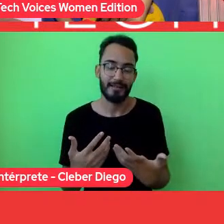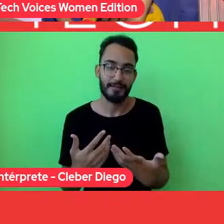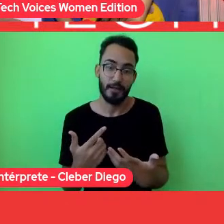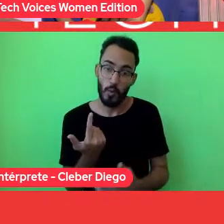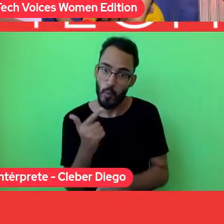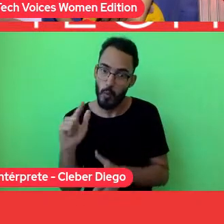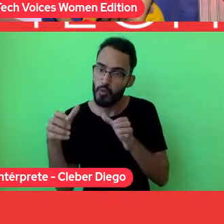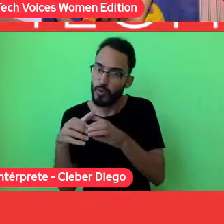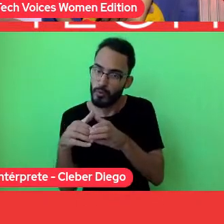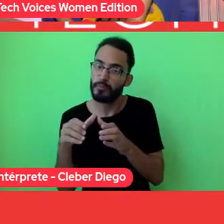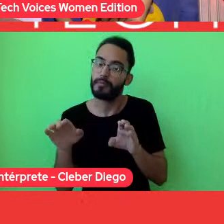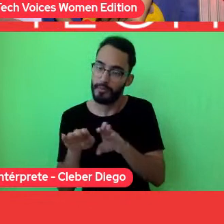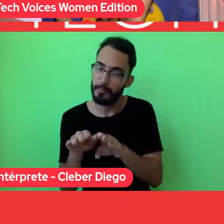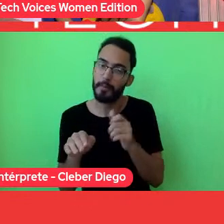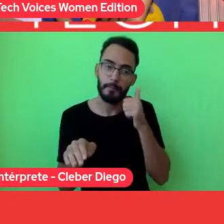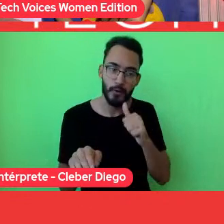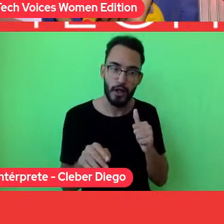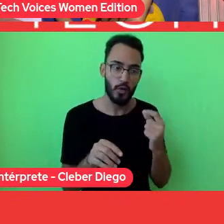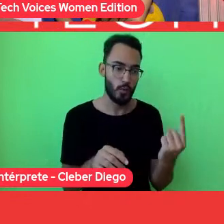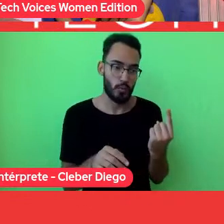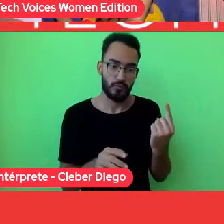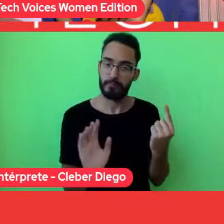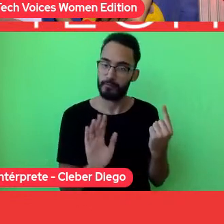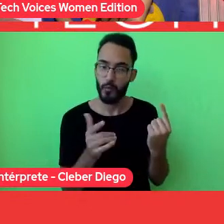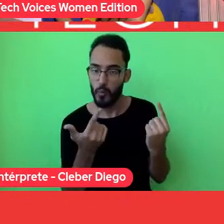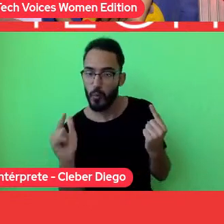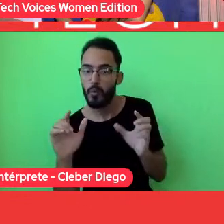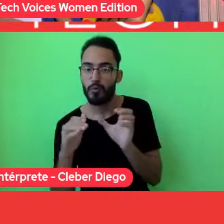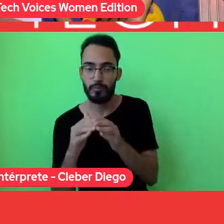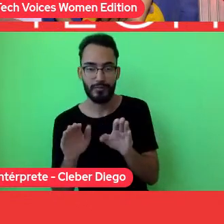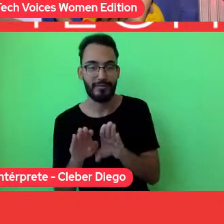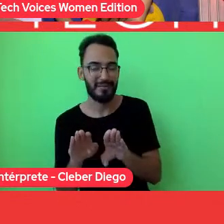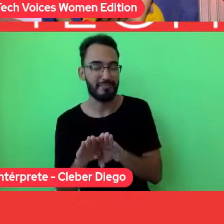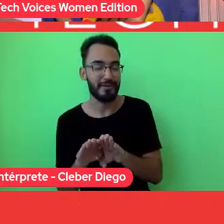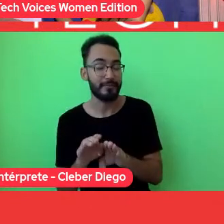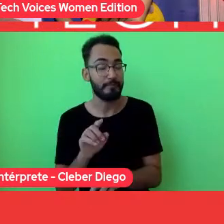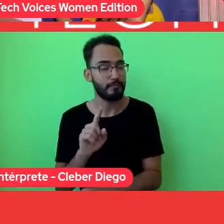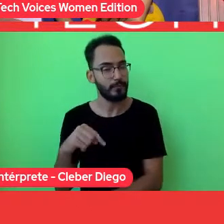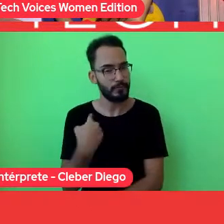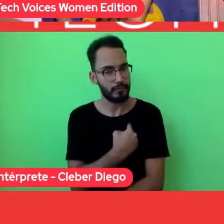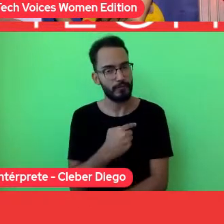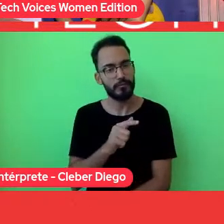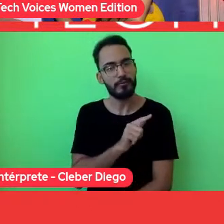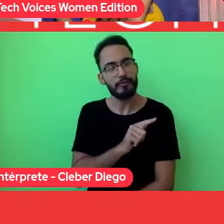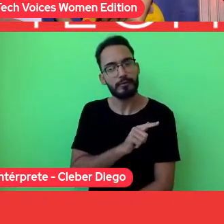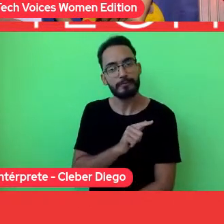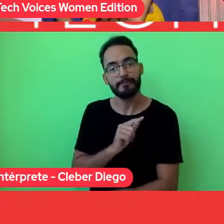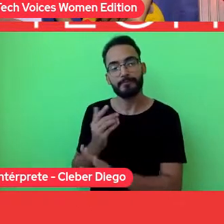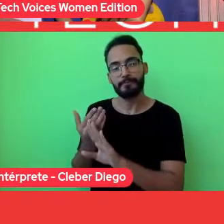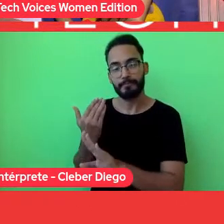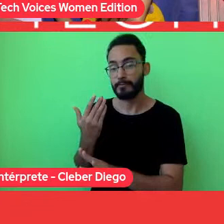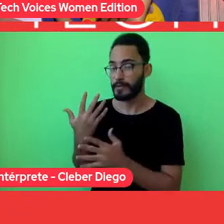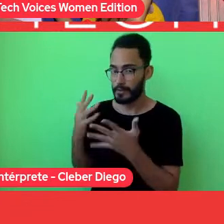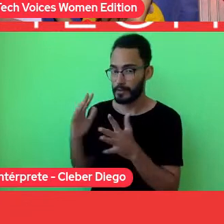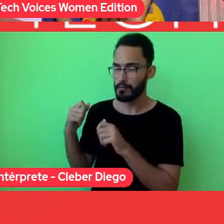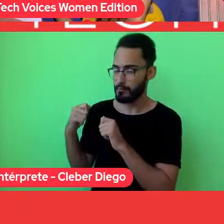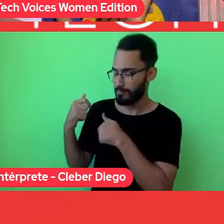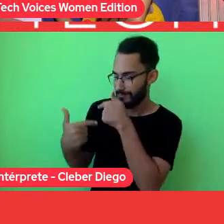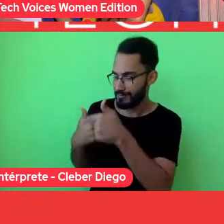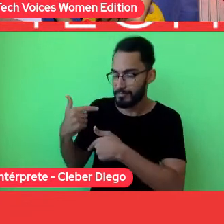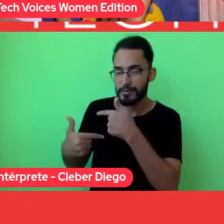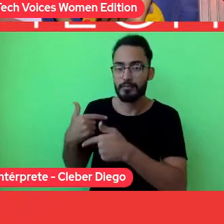grupos também. Além disso, a gente teve um, a gente vem fazendo um treinamento,